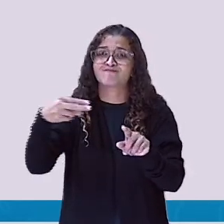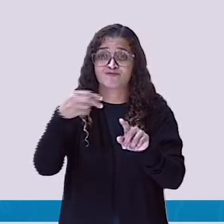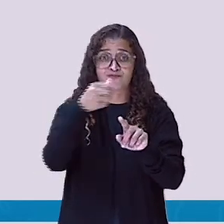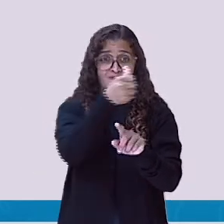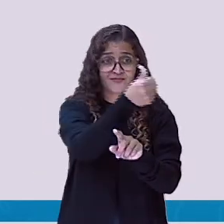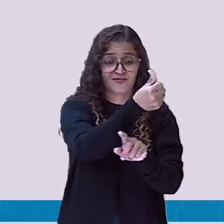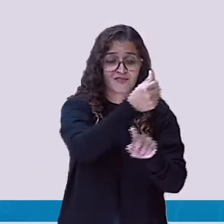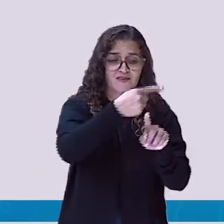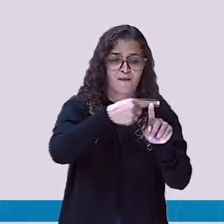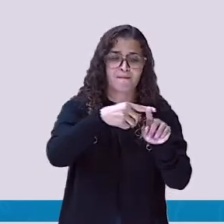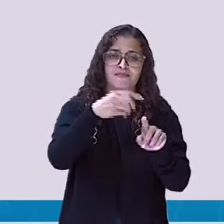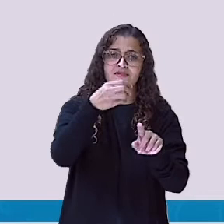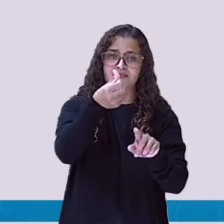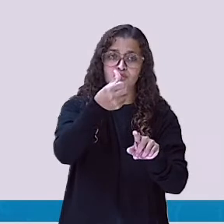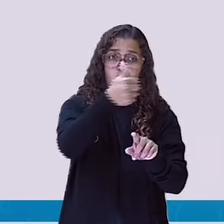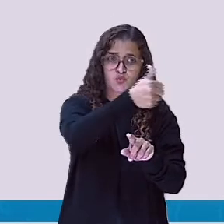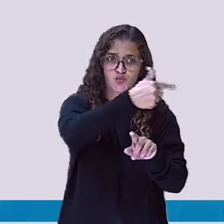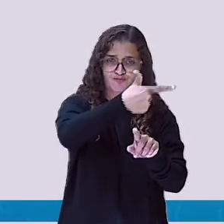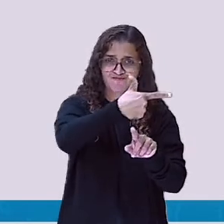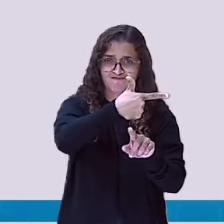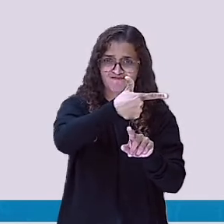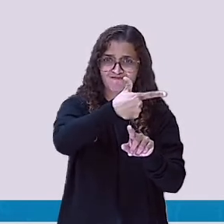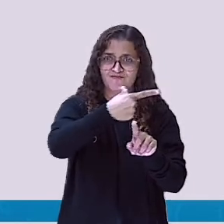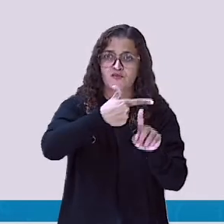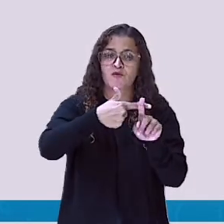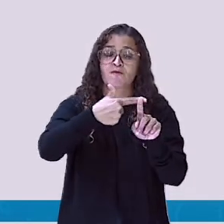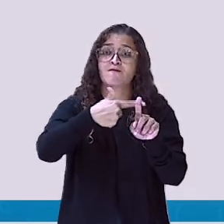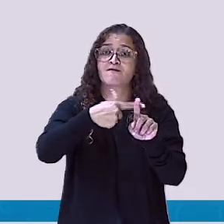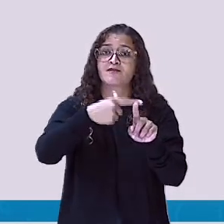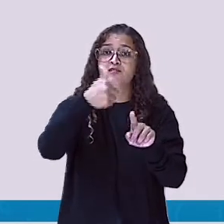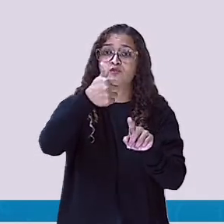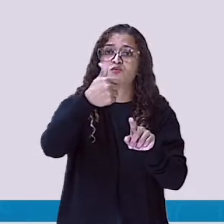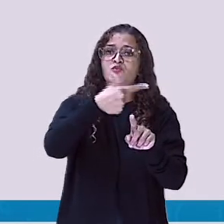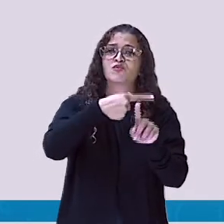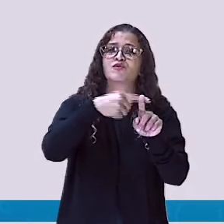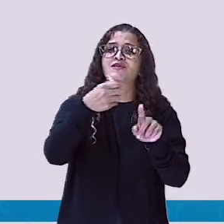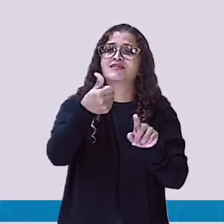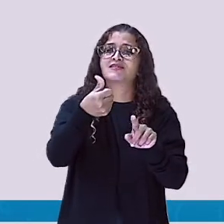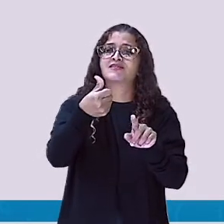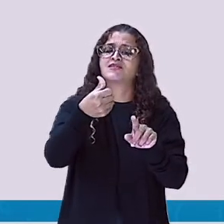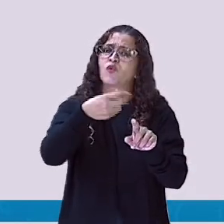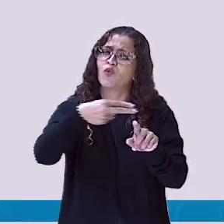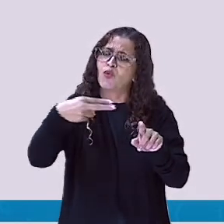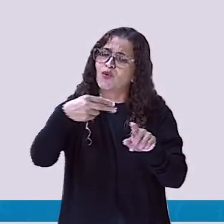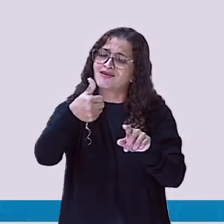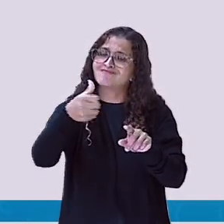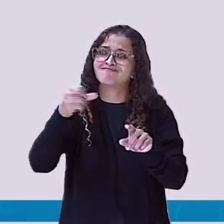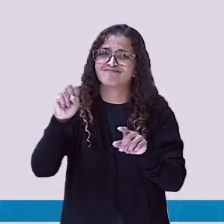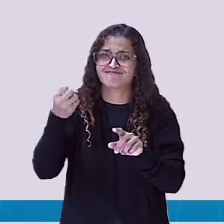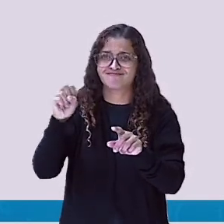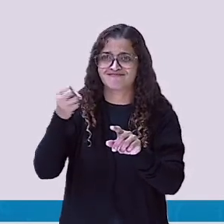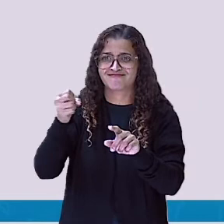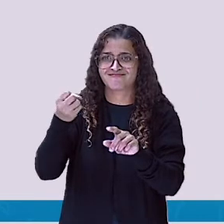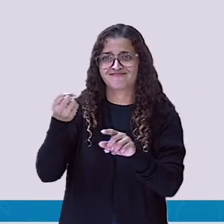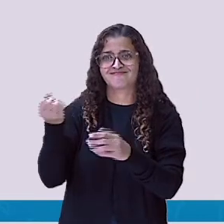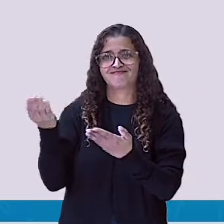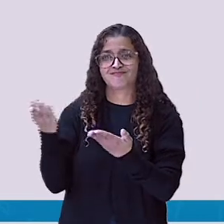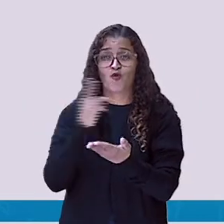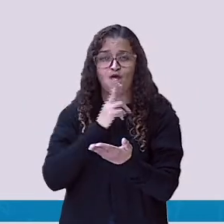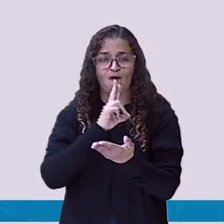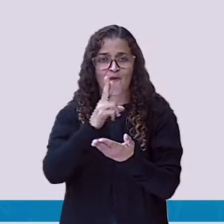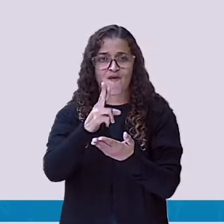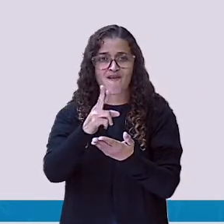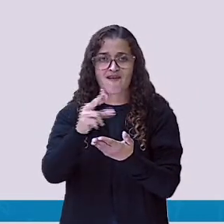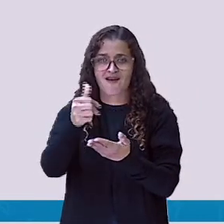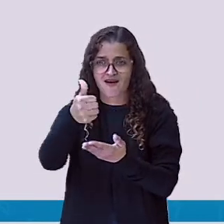6, 12. Ok? E 12 mais 6, 18. Então, nós temos